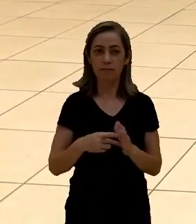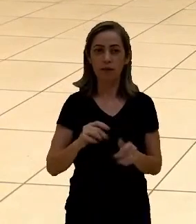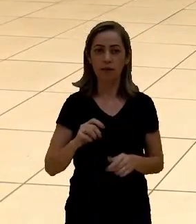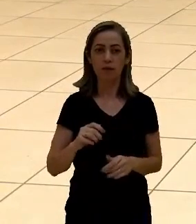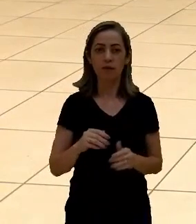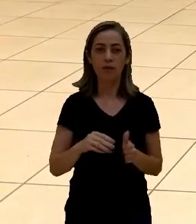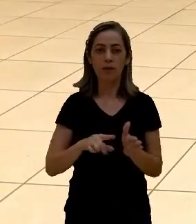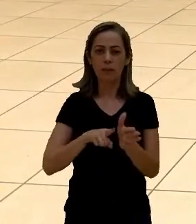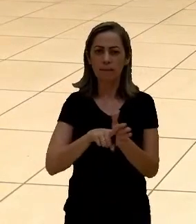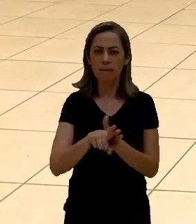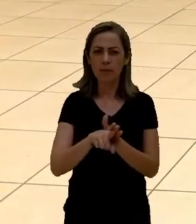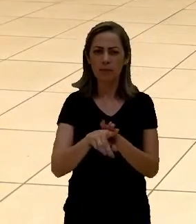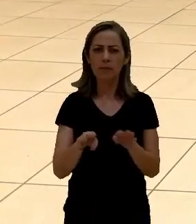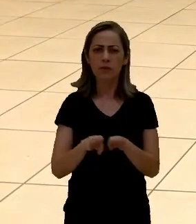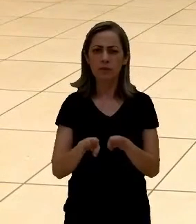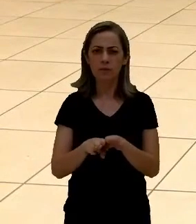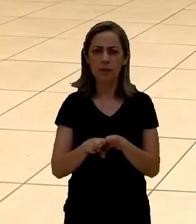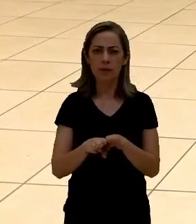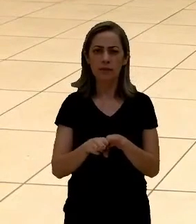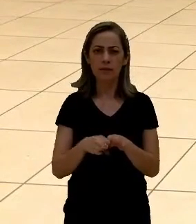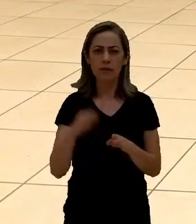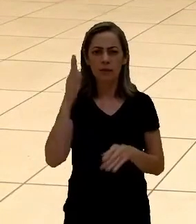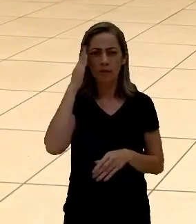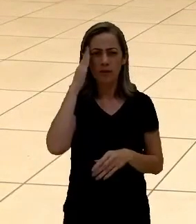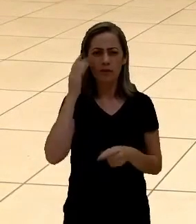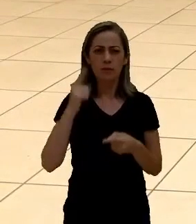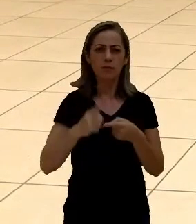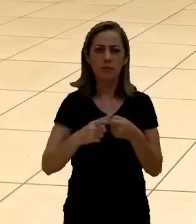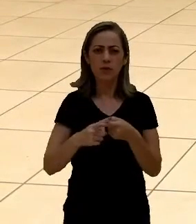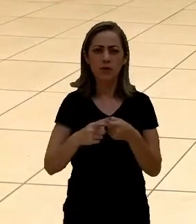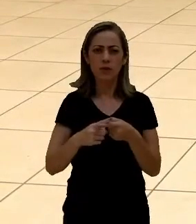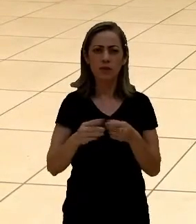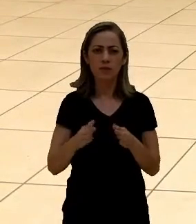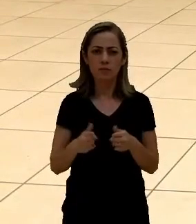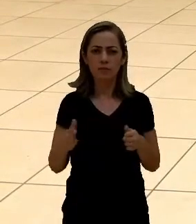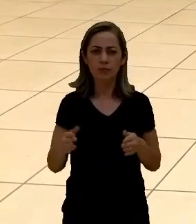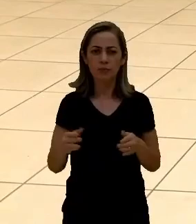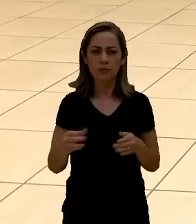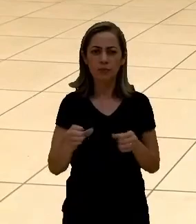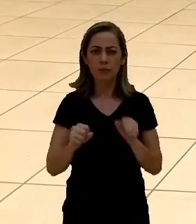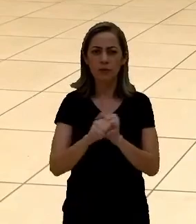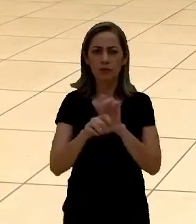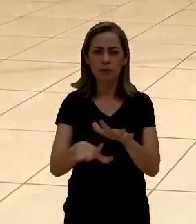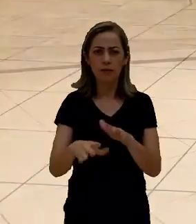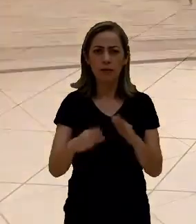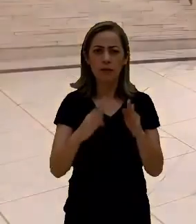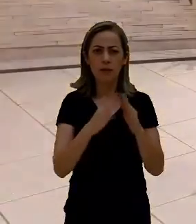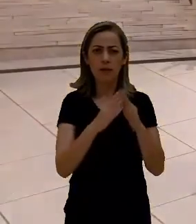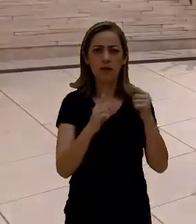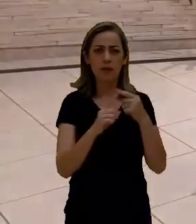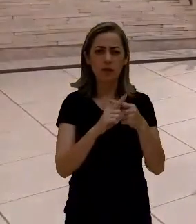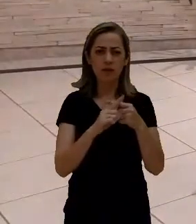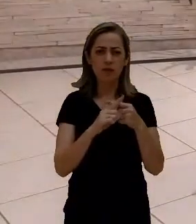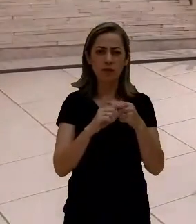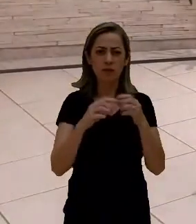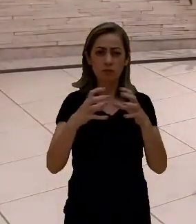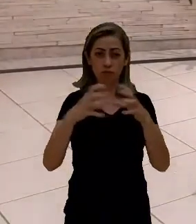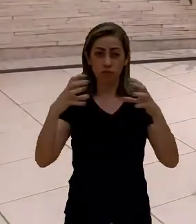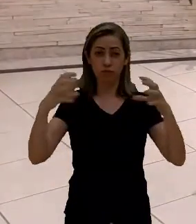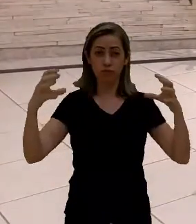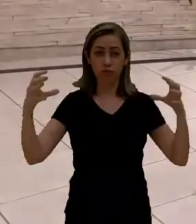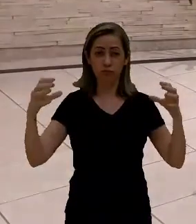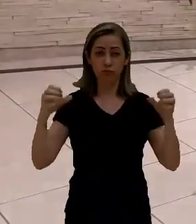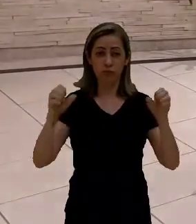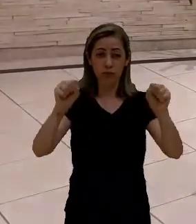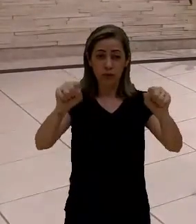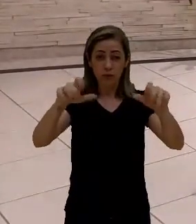online porque com a pandemia porque um exemplo é que a igreja por exemplo que é uma igreja grande que tem um longo espaço lá até